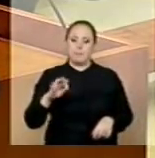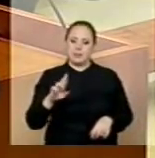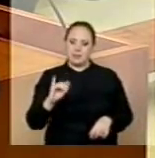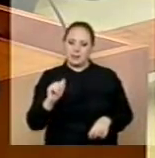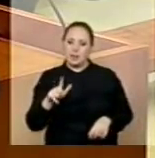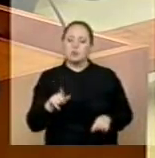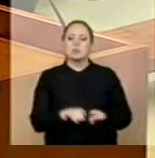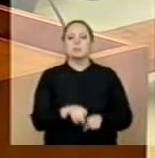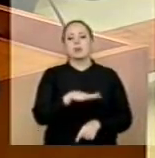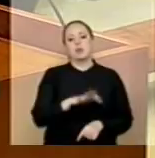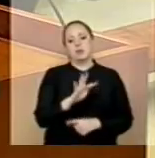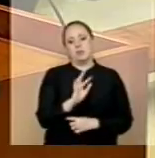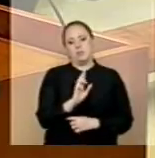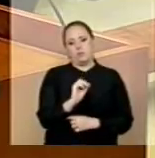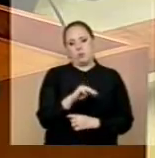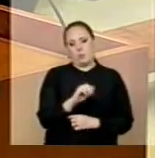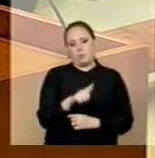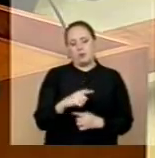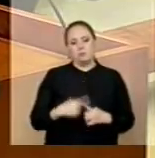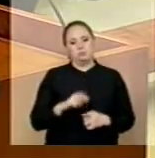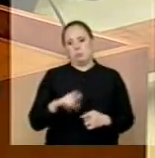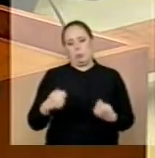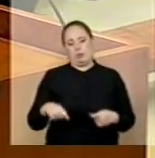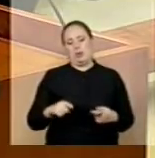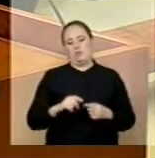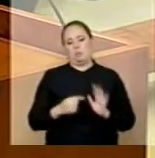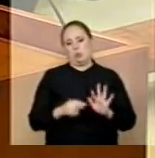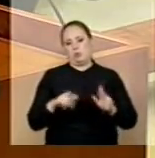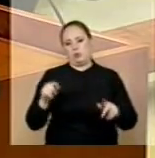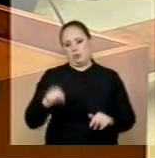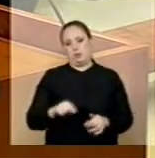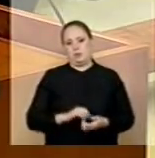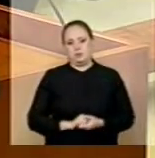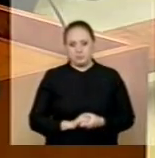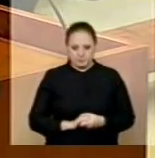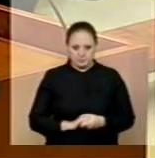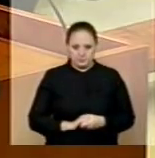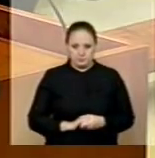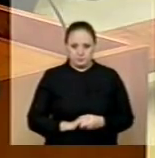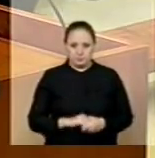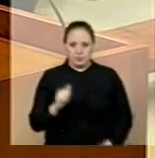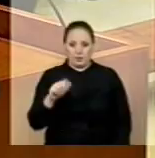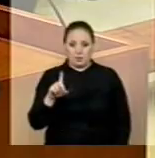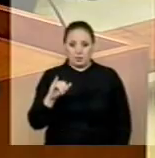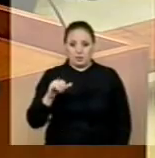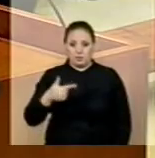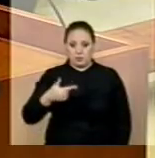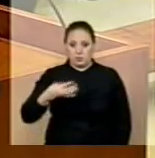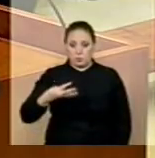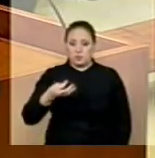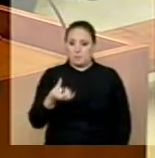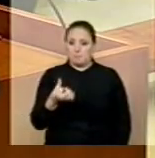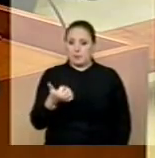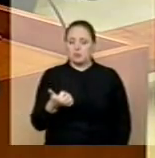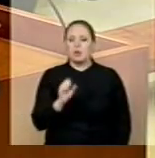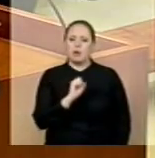formais. Até porque não era o caso de fazer essa distinção naquele julgado. Na parte que toca a ADI 2461, é certo que essa Corte